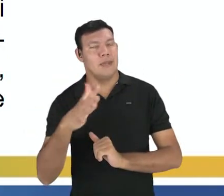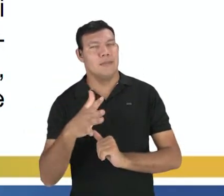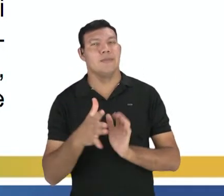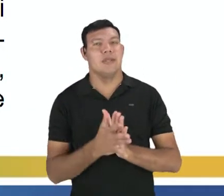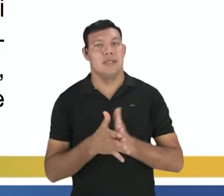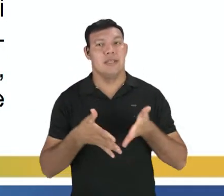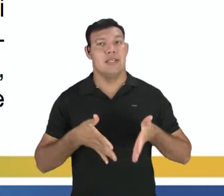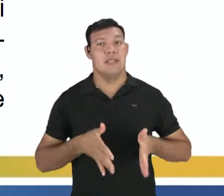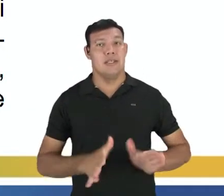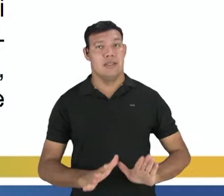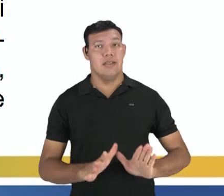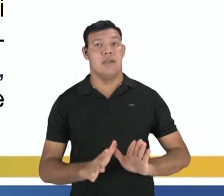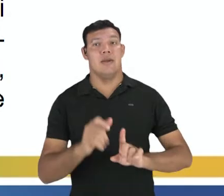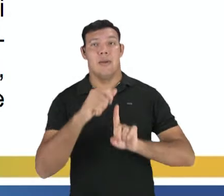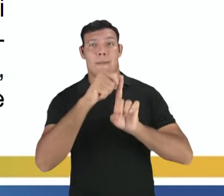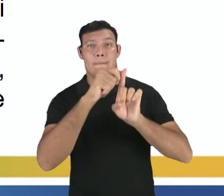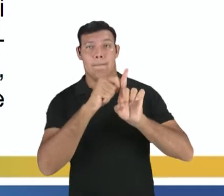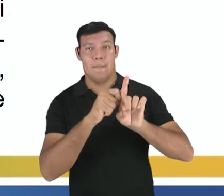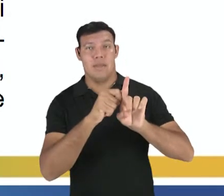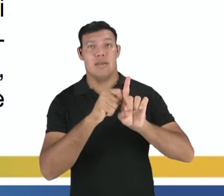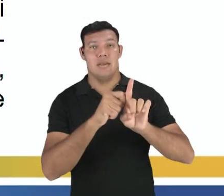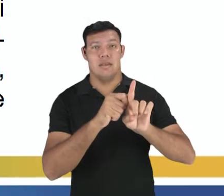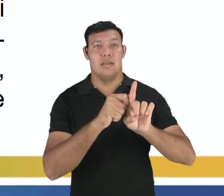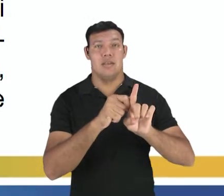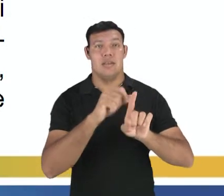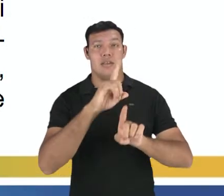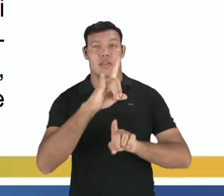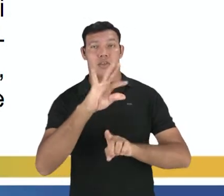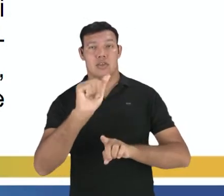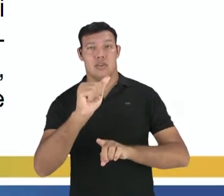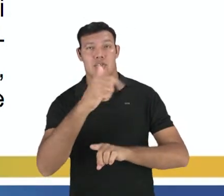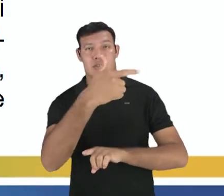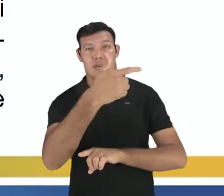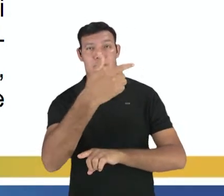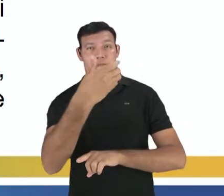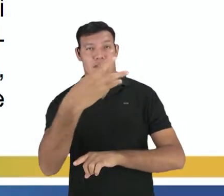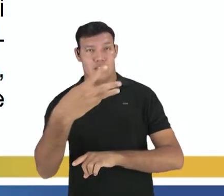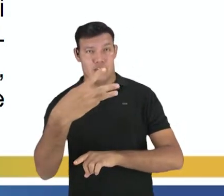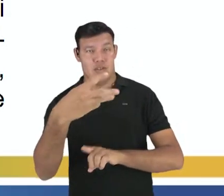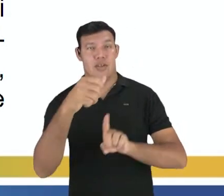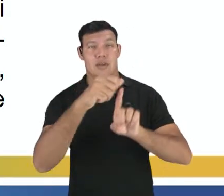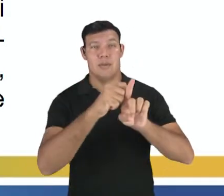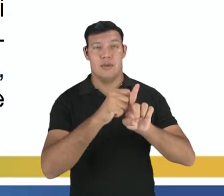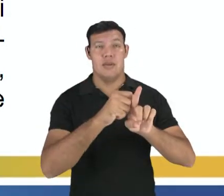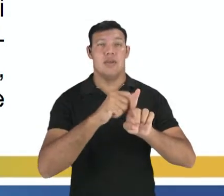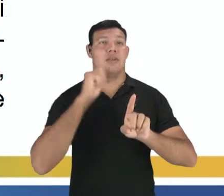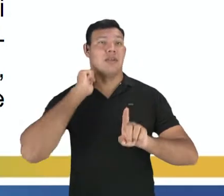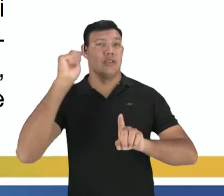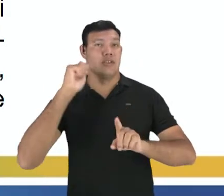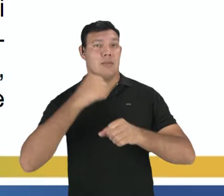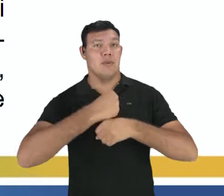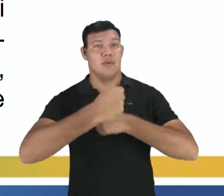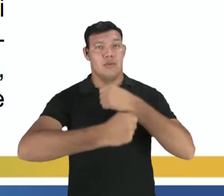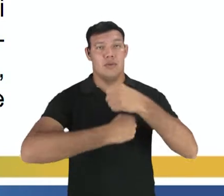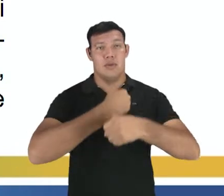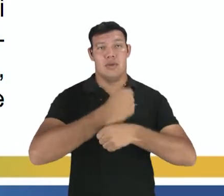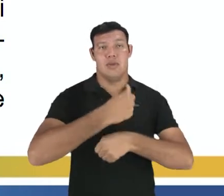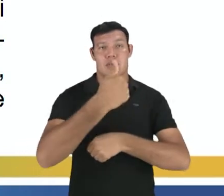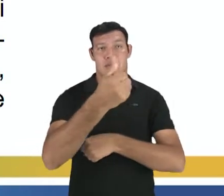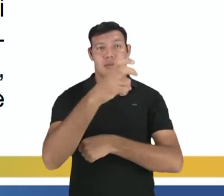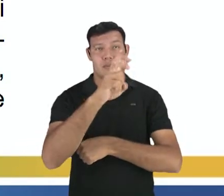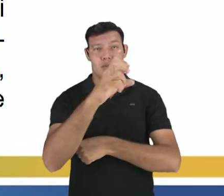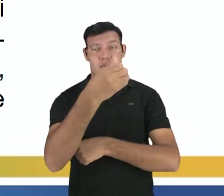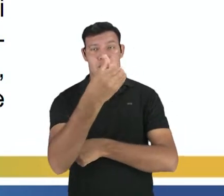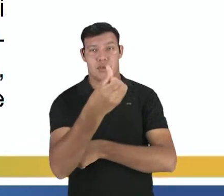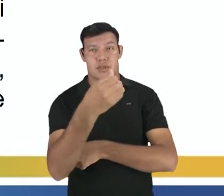aproximadamente em 23 de abril de 1564. Então, a partir desse registro do batismo, é que